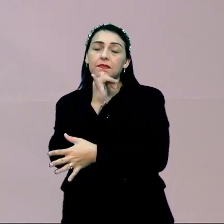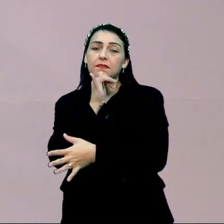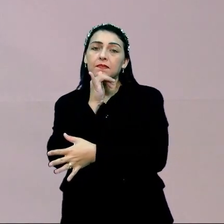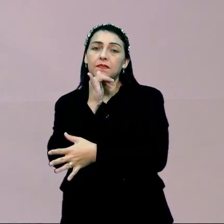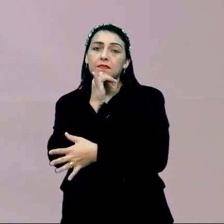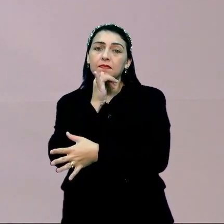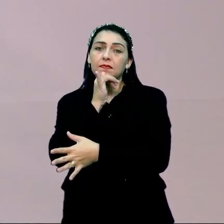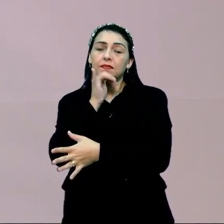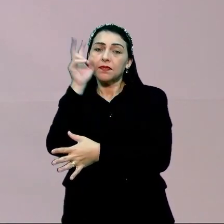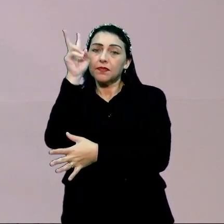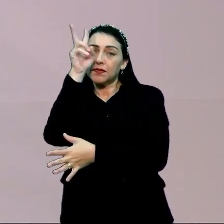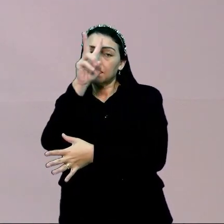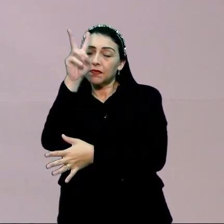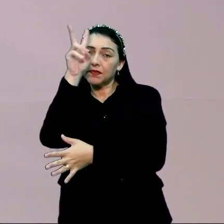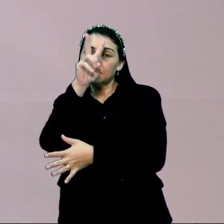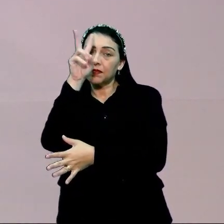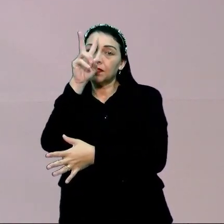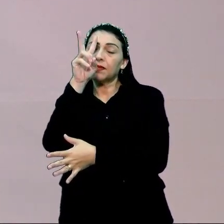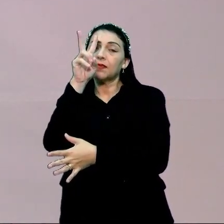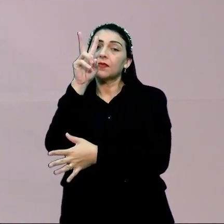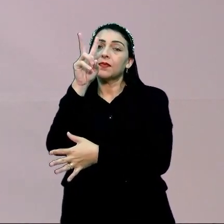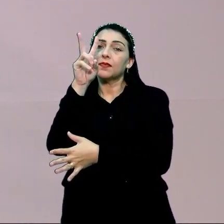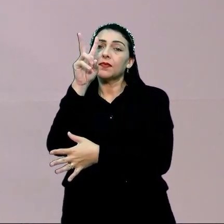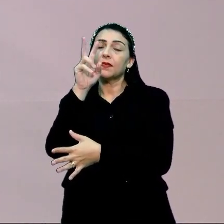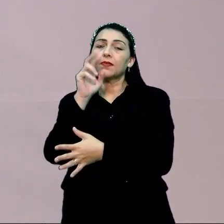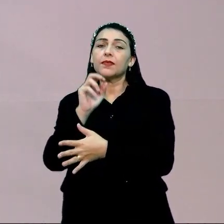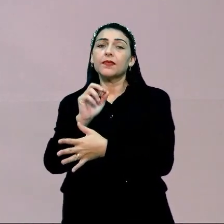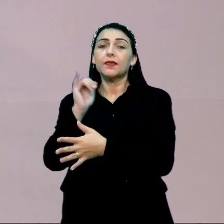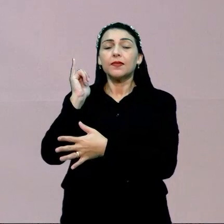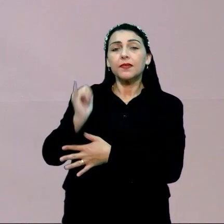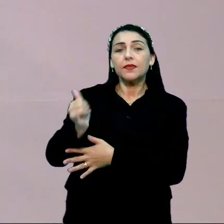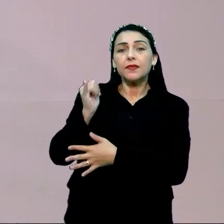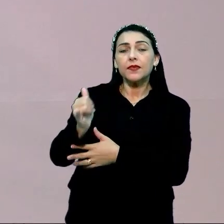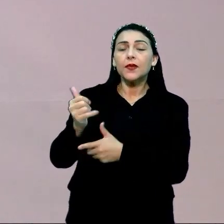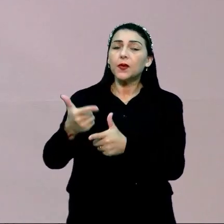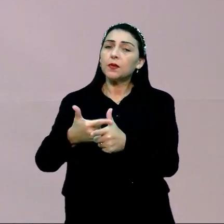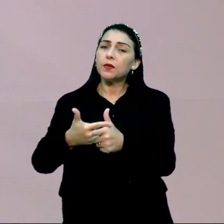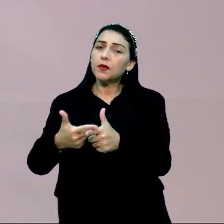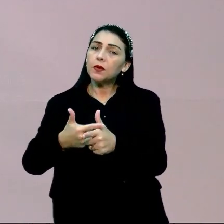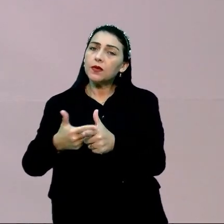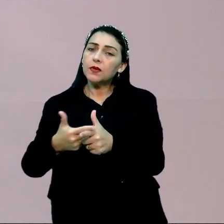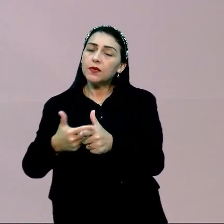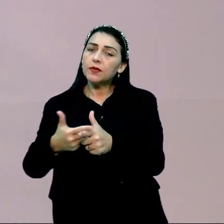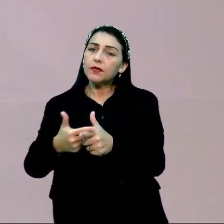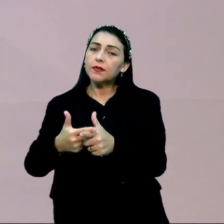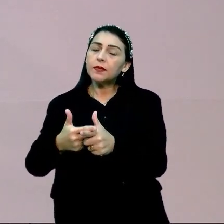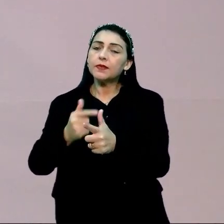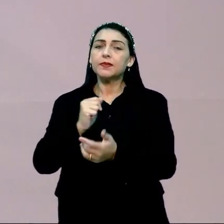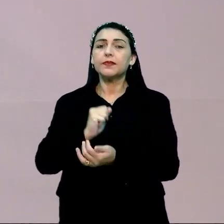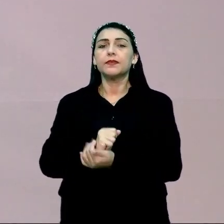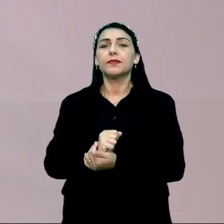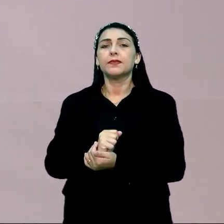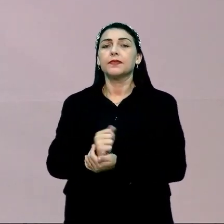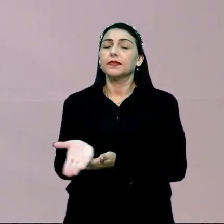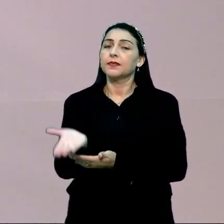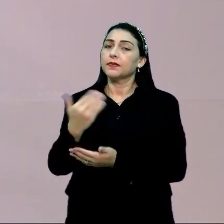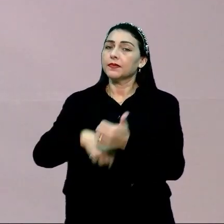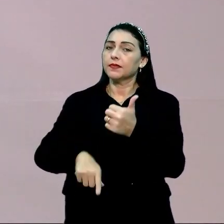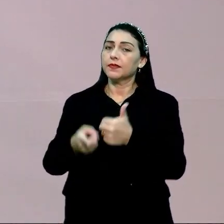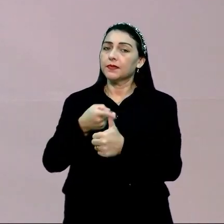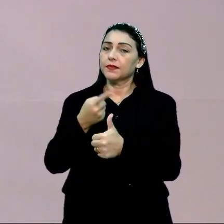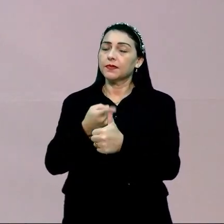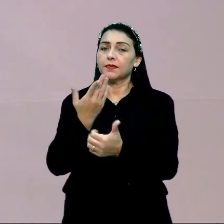alusões históricas, com citações, com problemáticas. Então, vamos à nossa